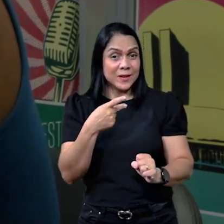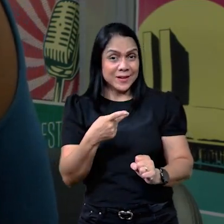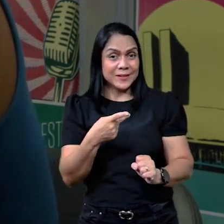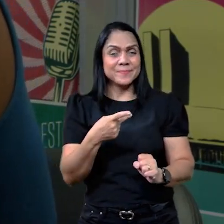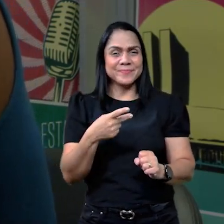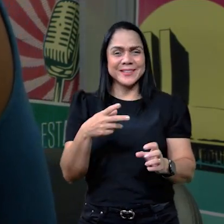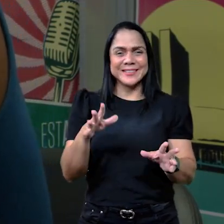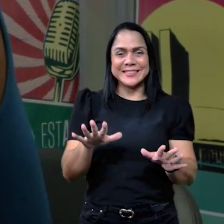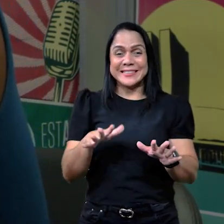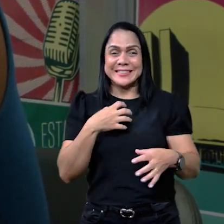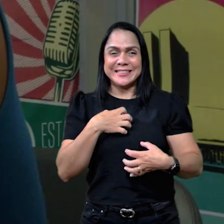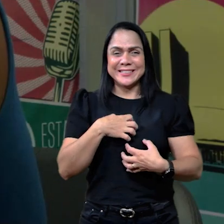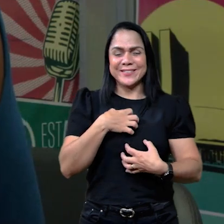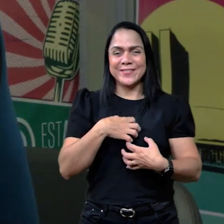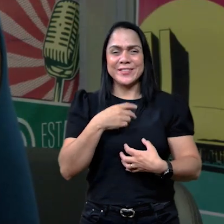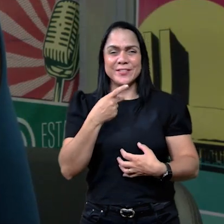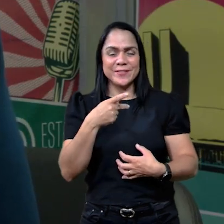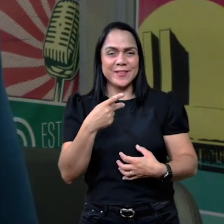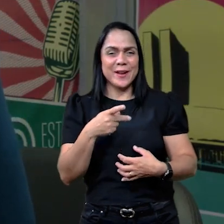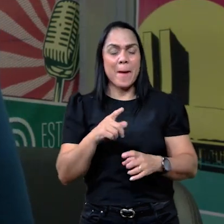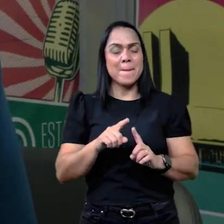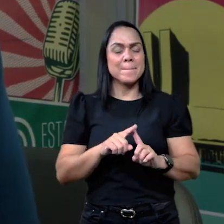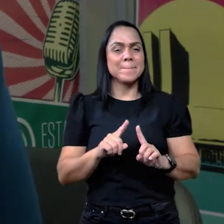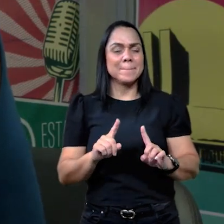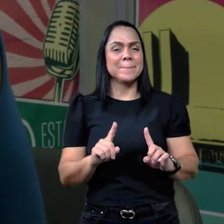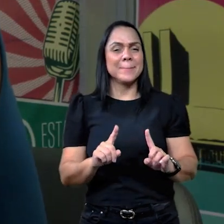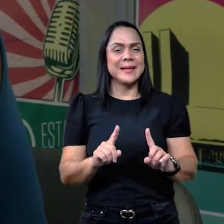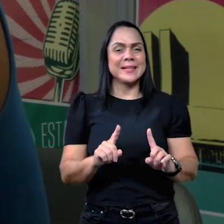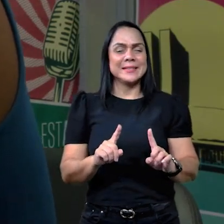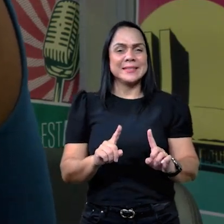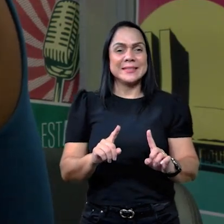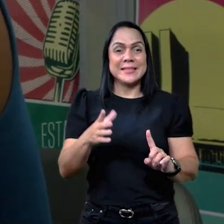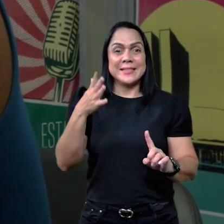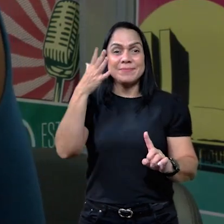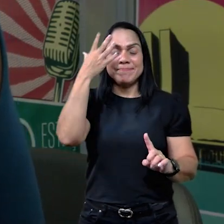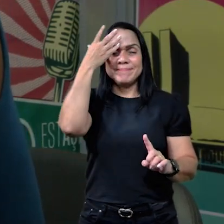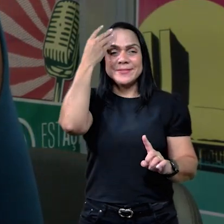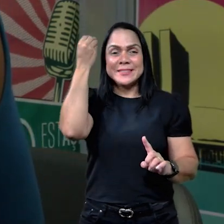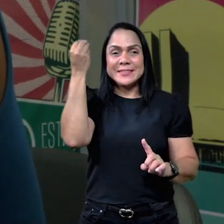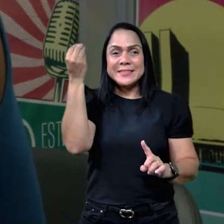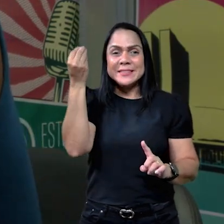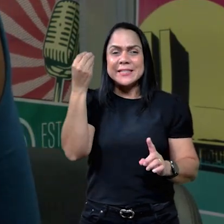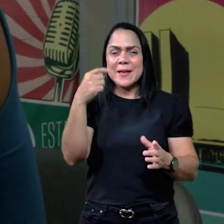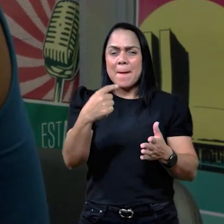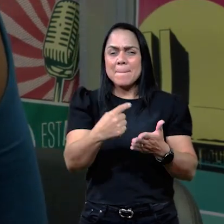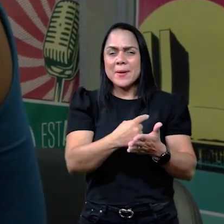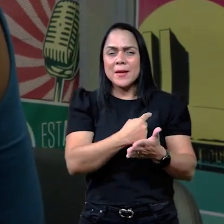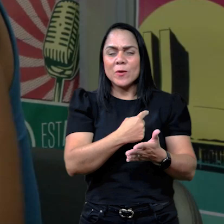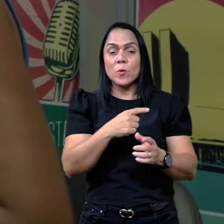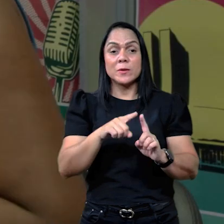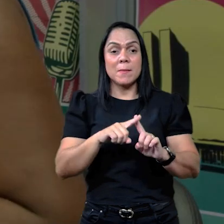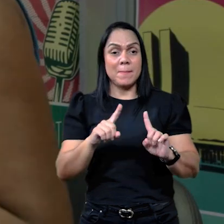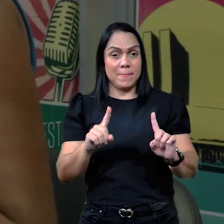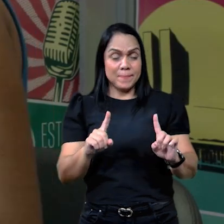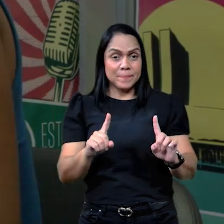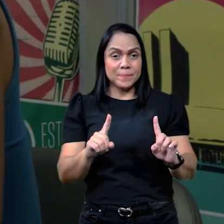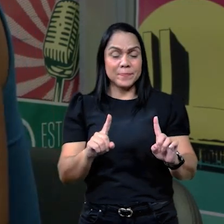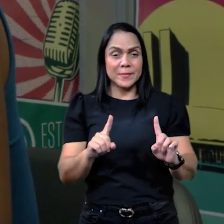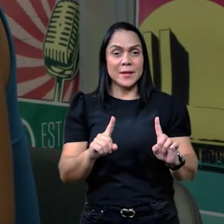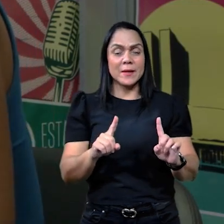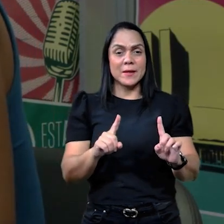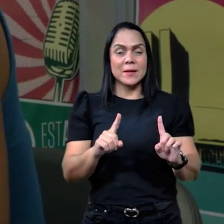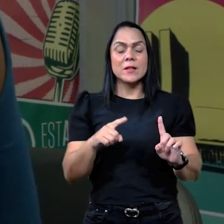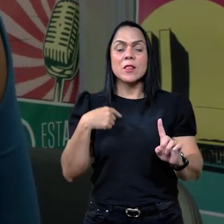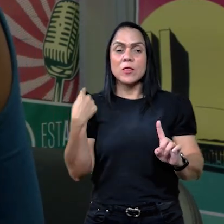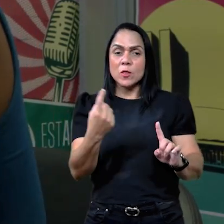dizer um pouquinho desse jeito. Fiquei um pouco nervosa aqui na hora de dizer, mas porque eu me perdi um pouquinho da sua pergunta. Mas uma das contribuições que a gente